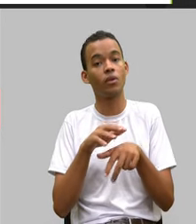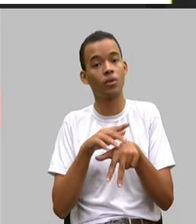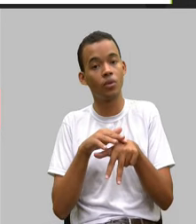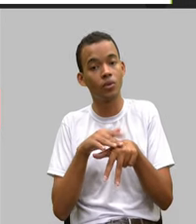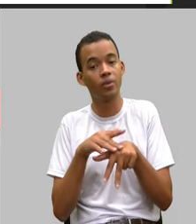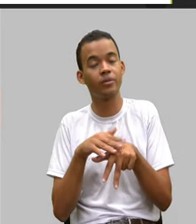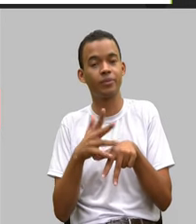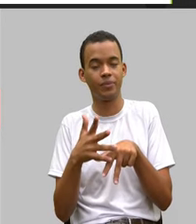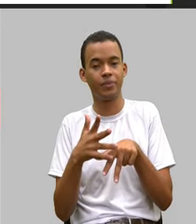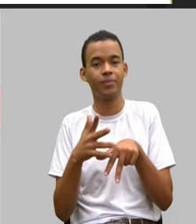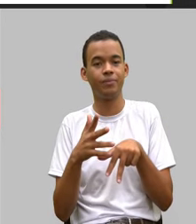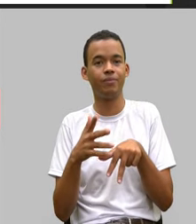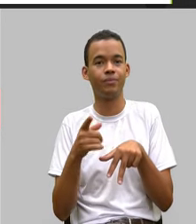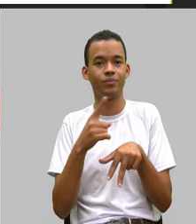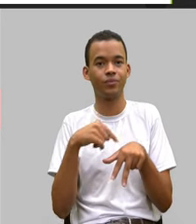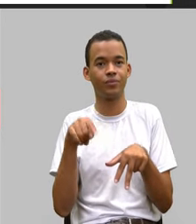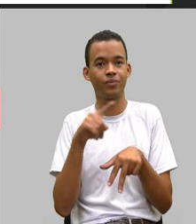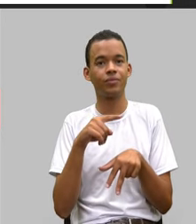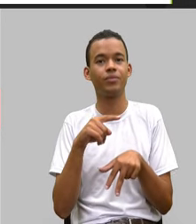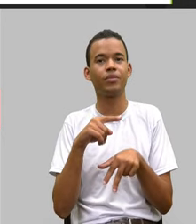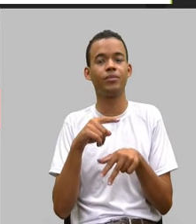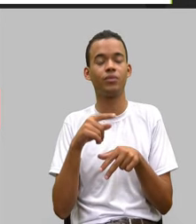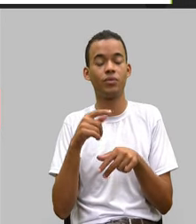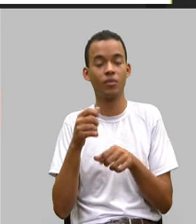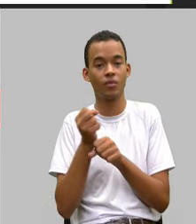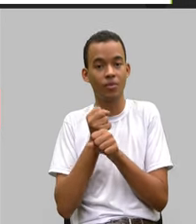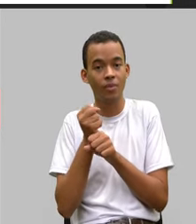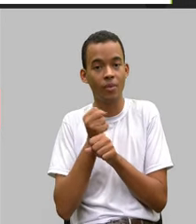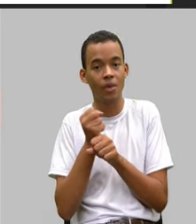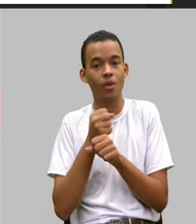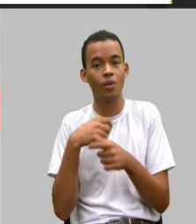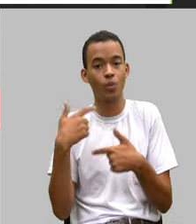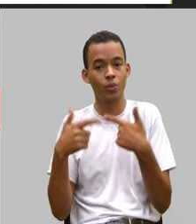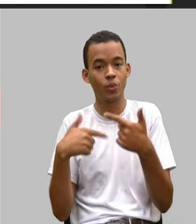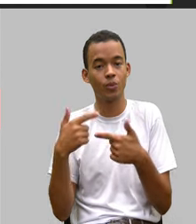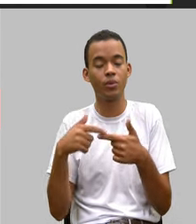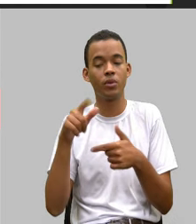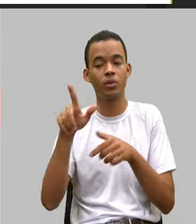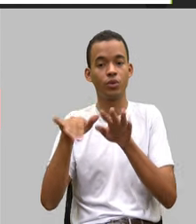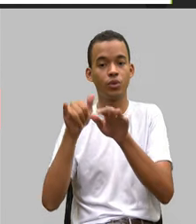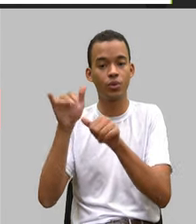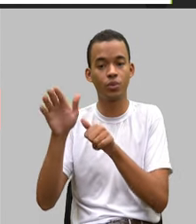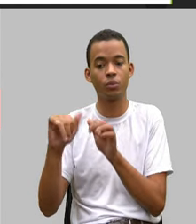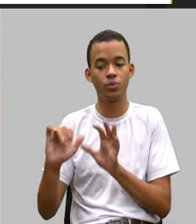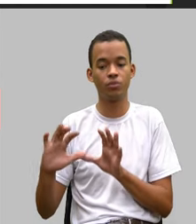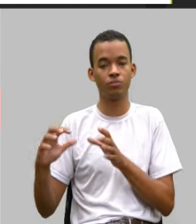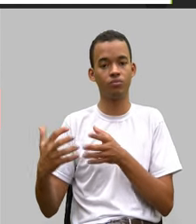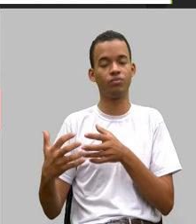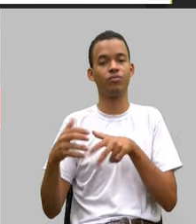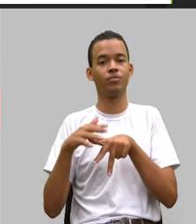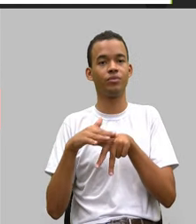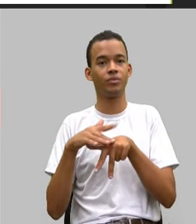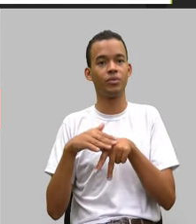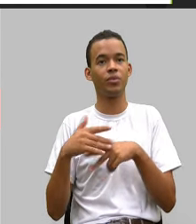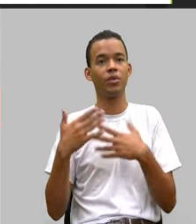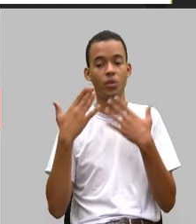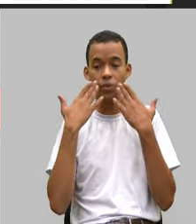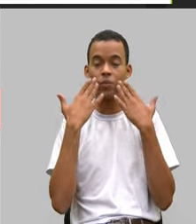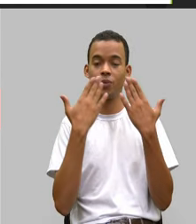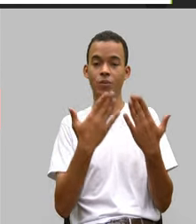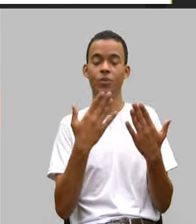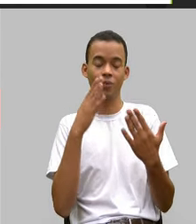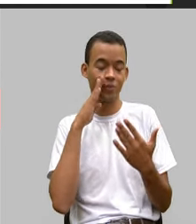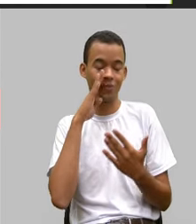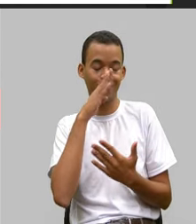anos todos a gente conseguiu agregar pacientes e esta agregação de pacientes Bia permite isso que você tá vendo aí que é o avanço